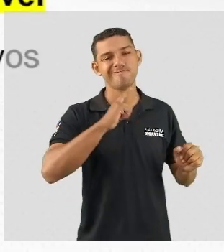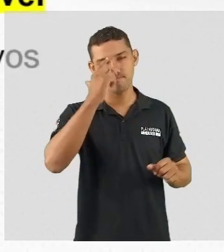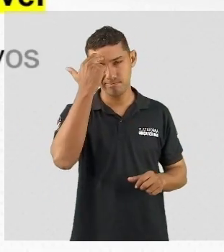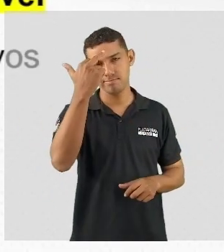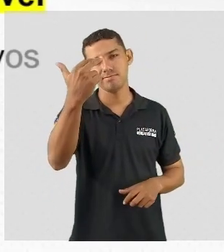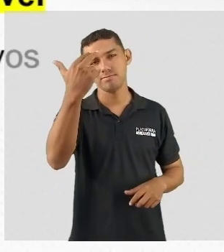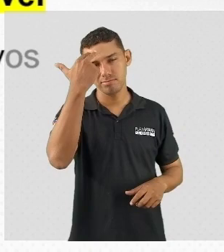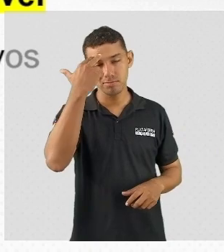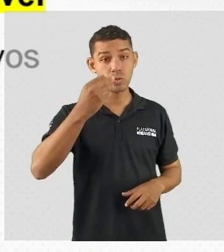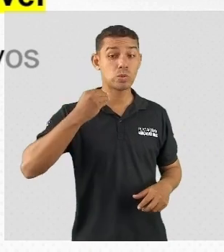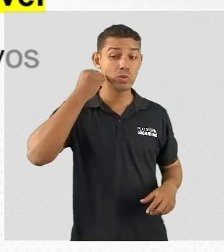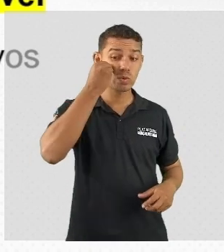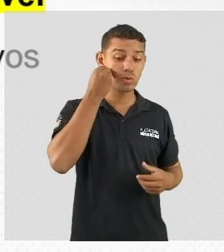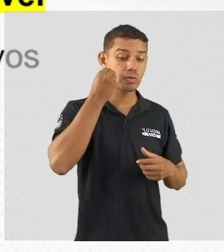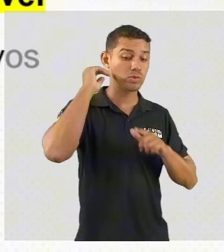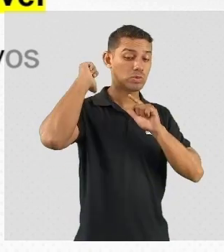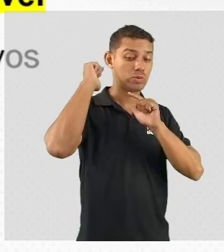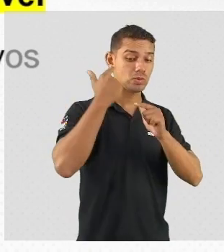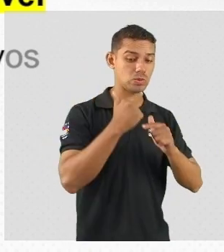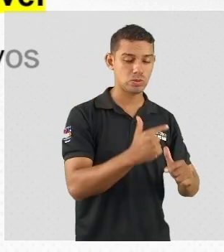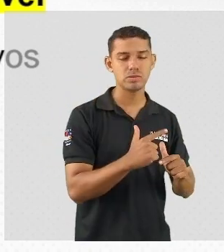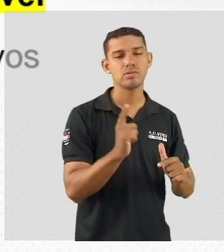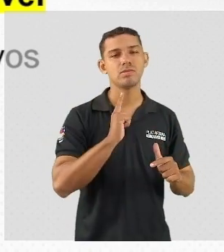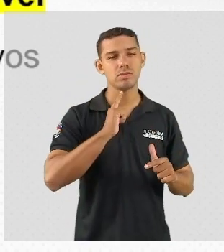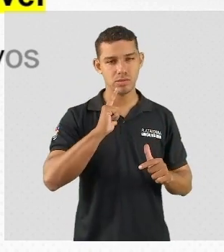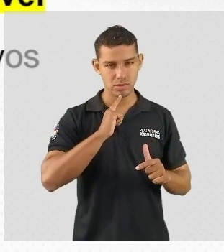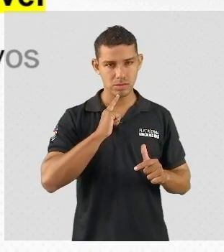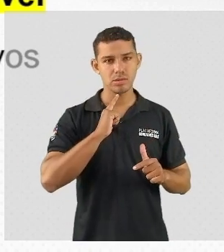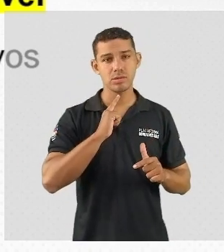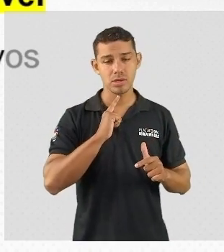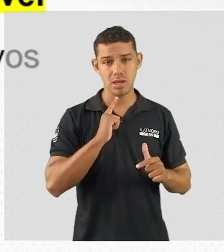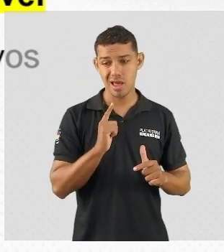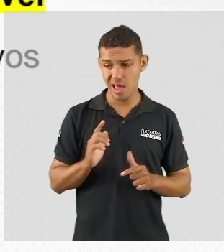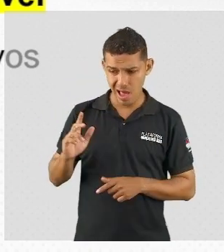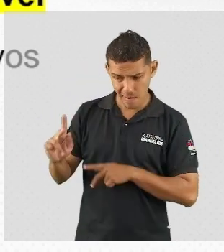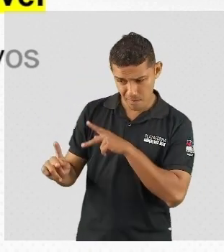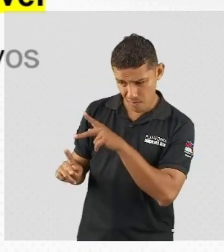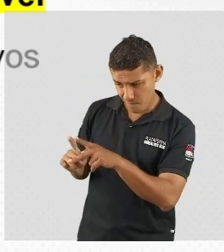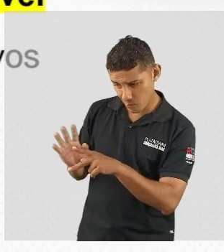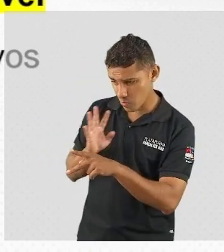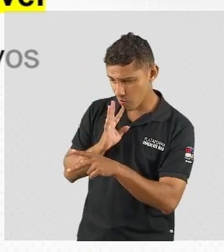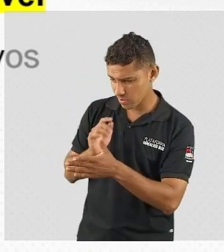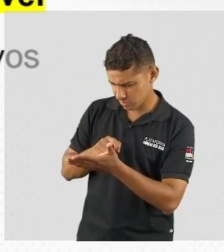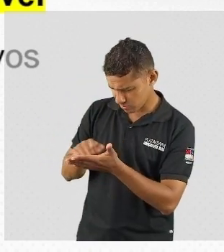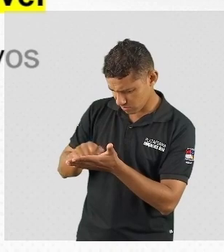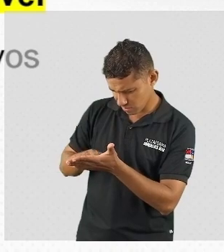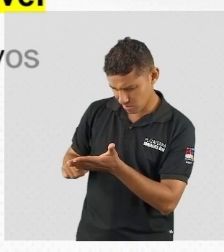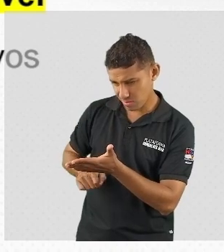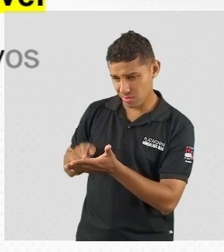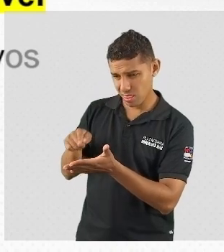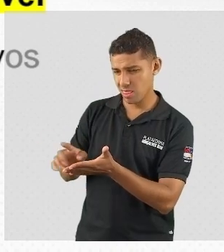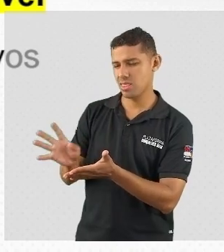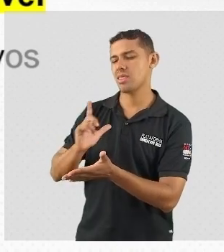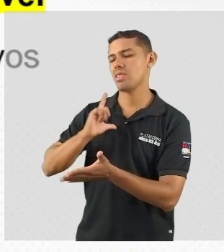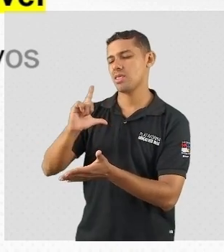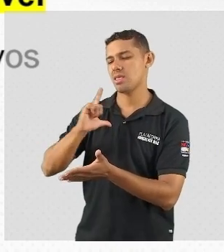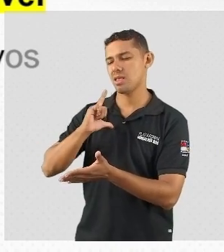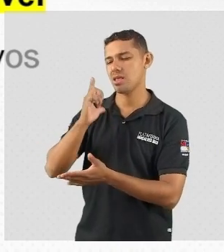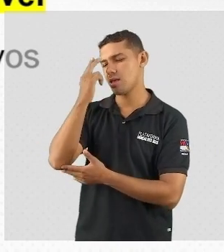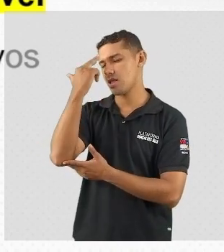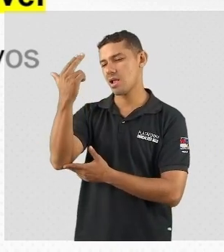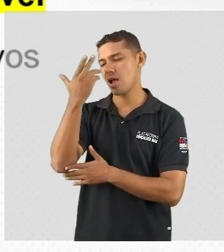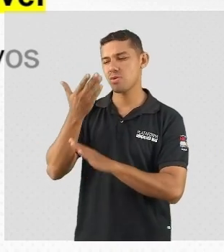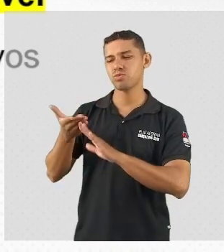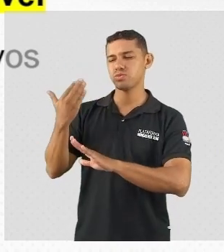não podemos fixar na nossa mente que somente povos que conheceram a escrita é que tem história. Os outros para trás não